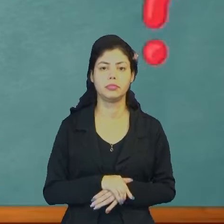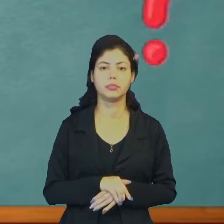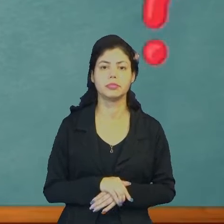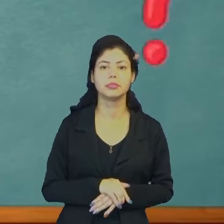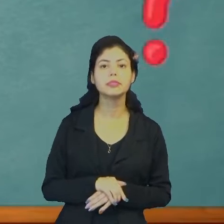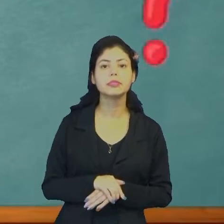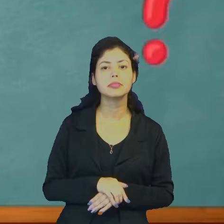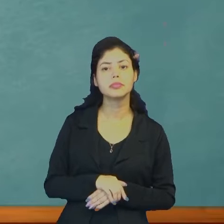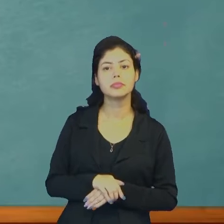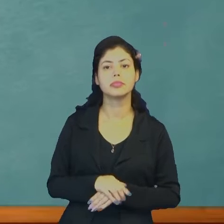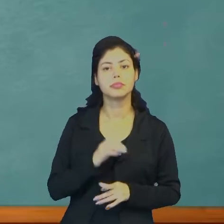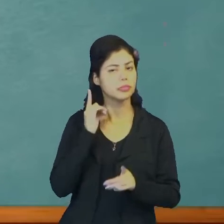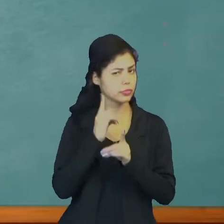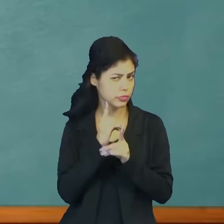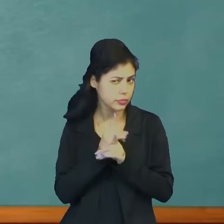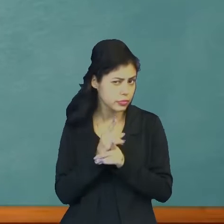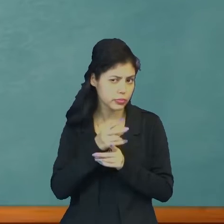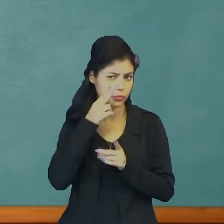Vamos descobrir?